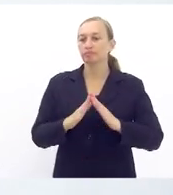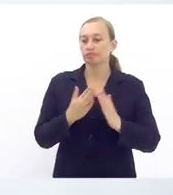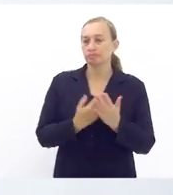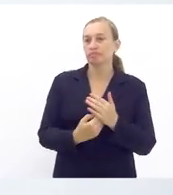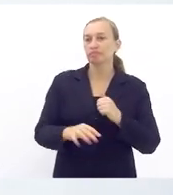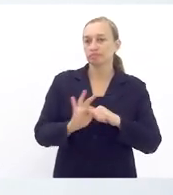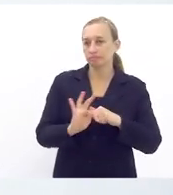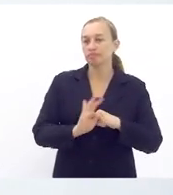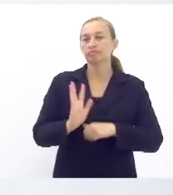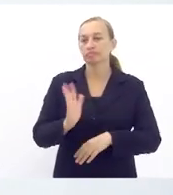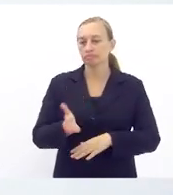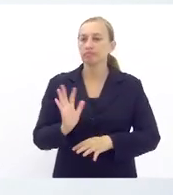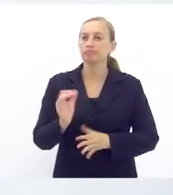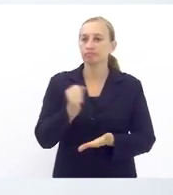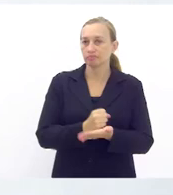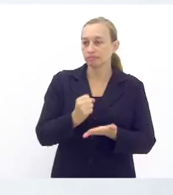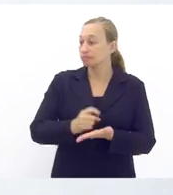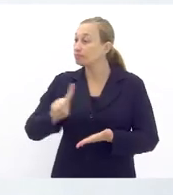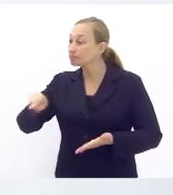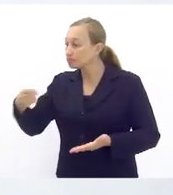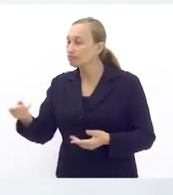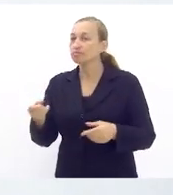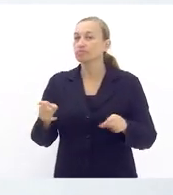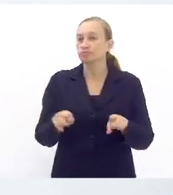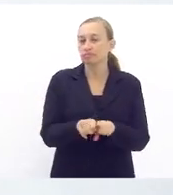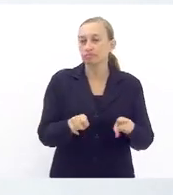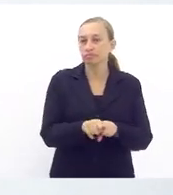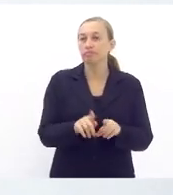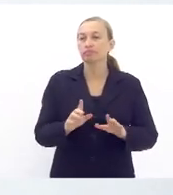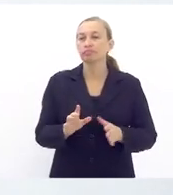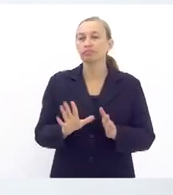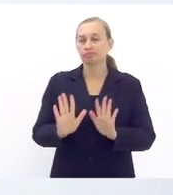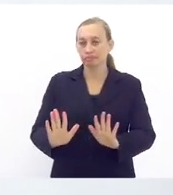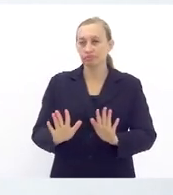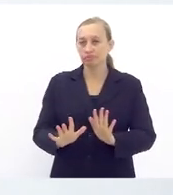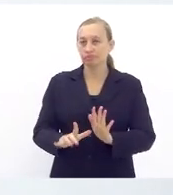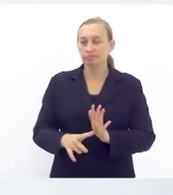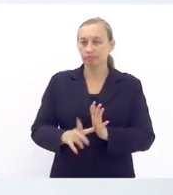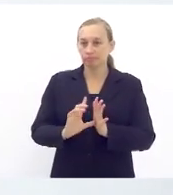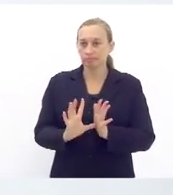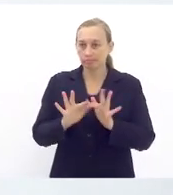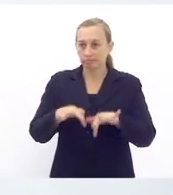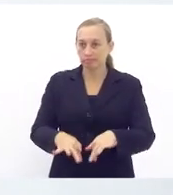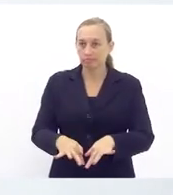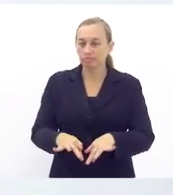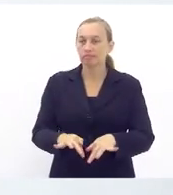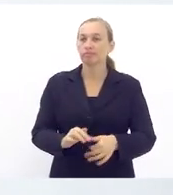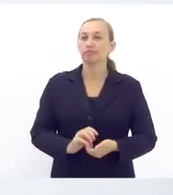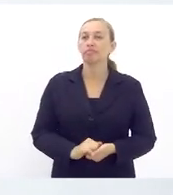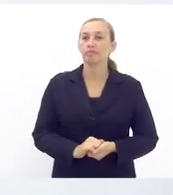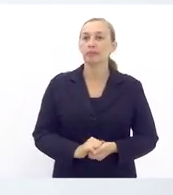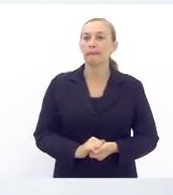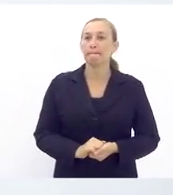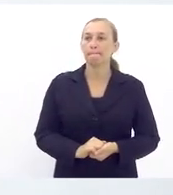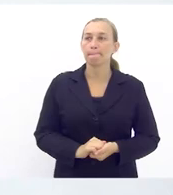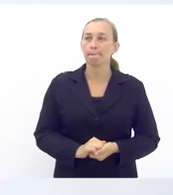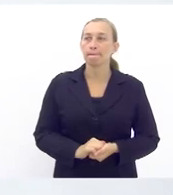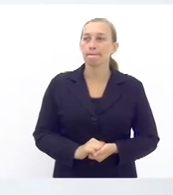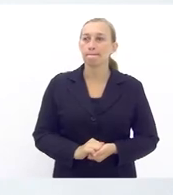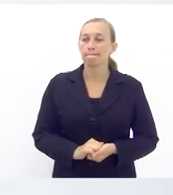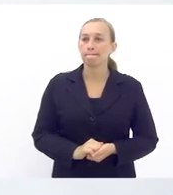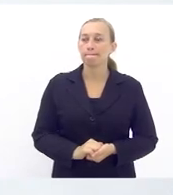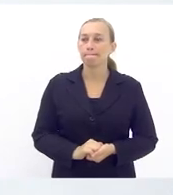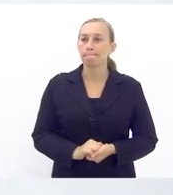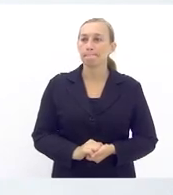e outra coisa que foi só para eu fechar minha fala né também tô falando para caramba que é a